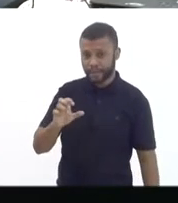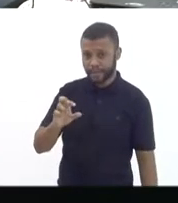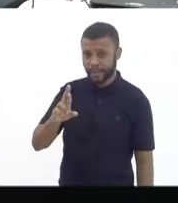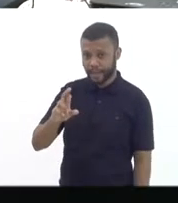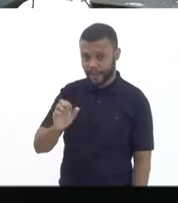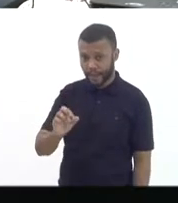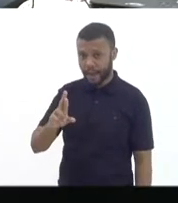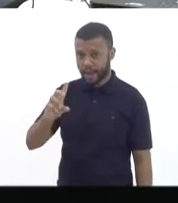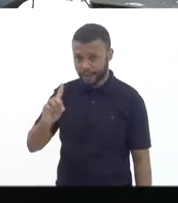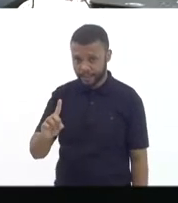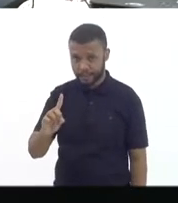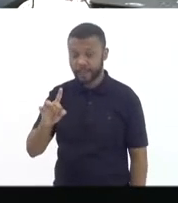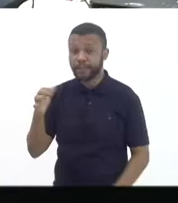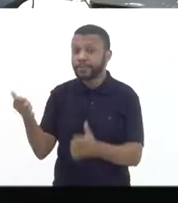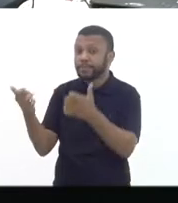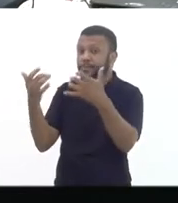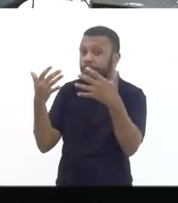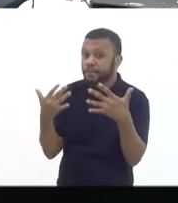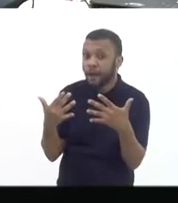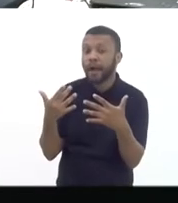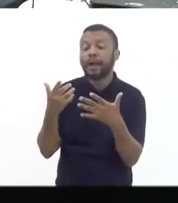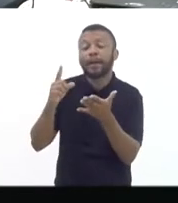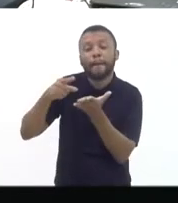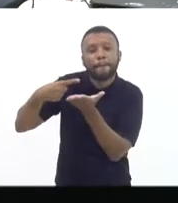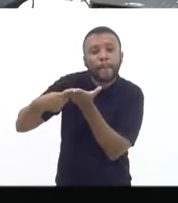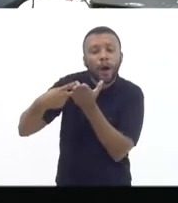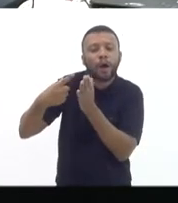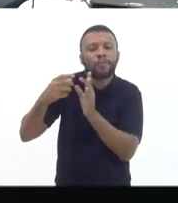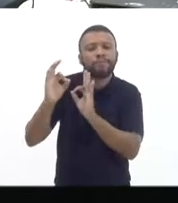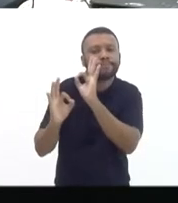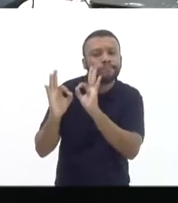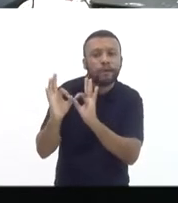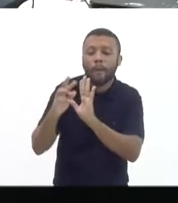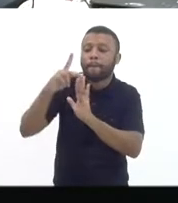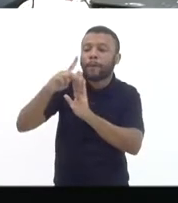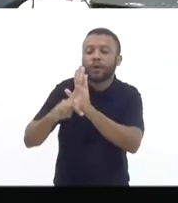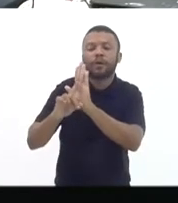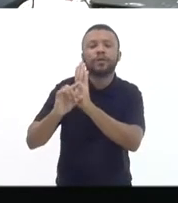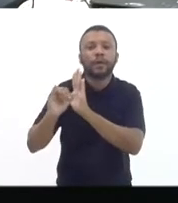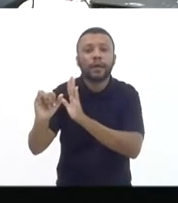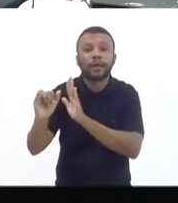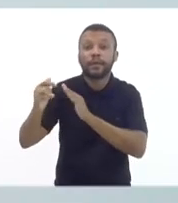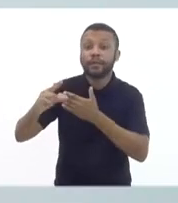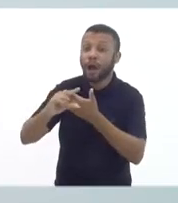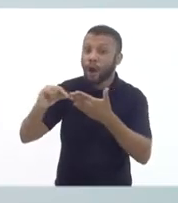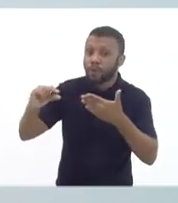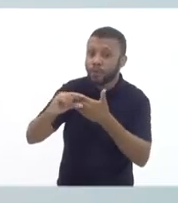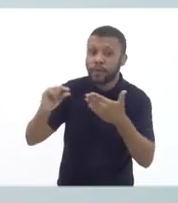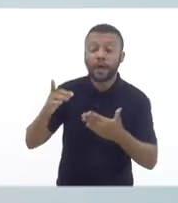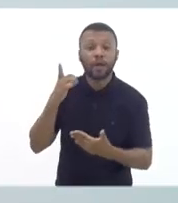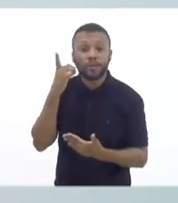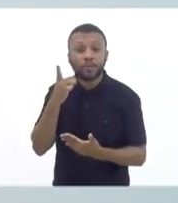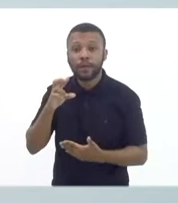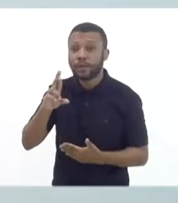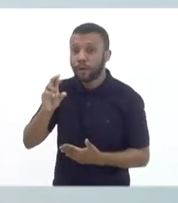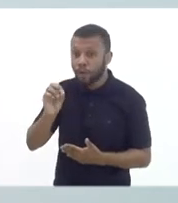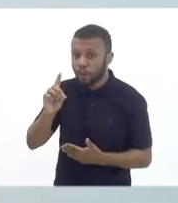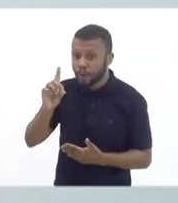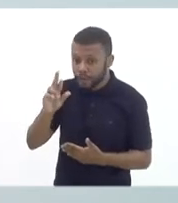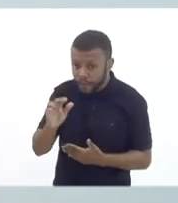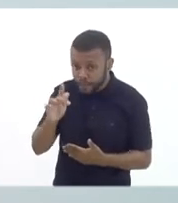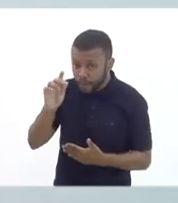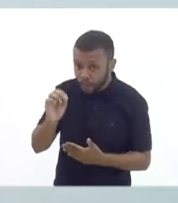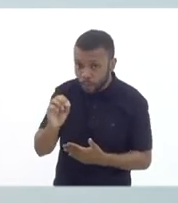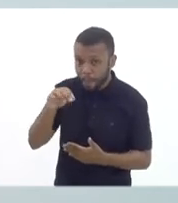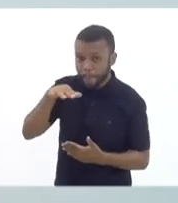ele projetou, né, Guerra, um projeto de lei de autoria do deputado Rodrigo Maia, do